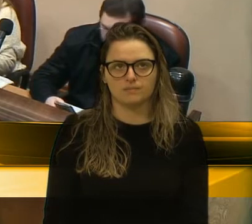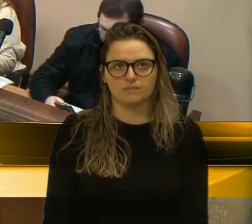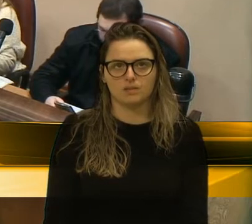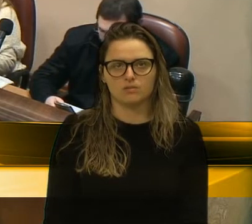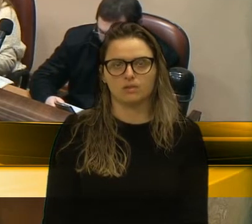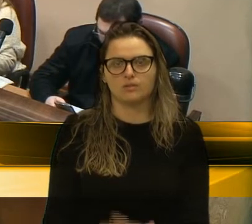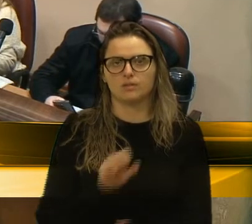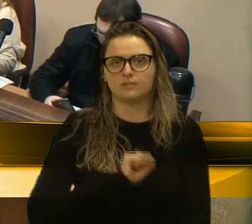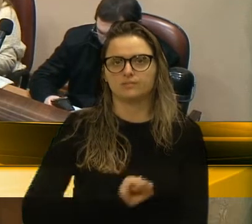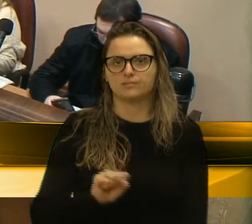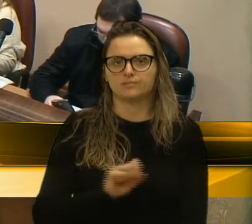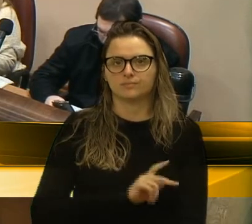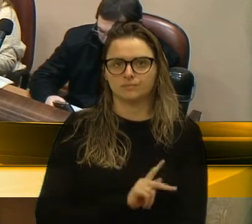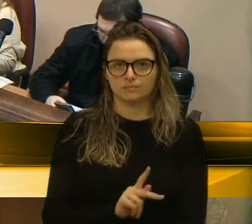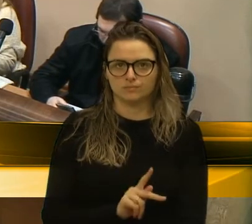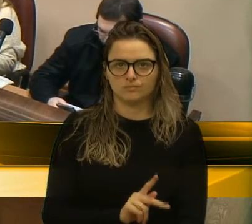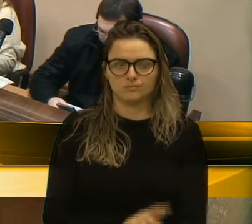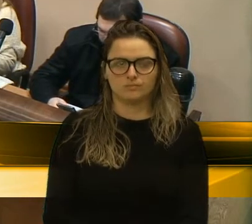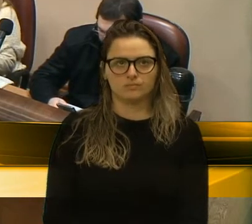Senhor presidente,